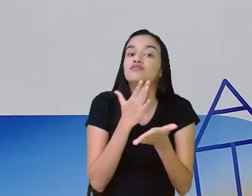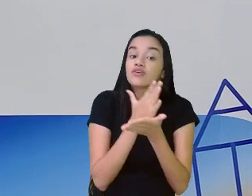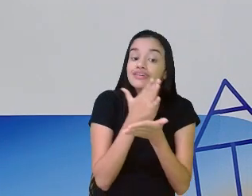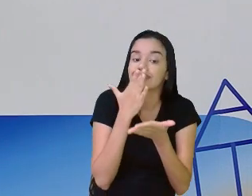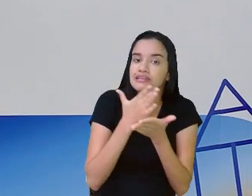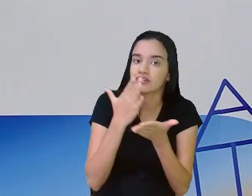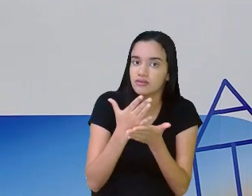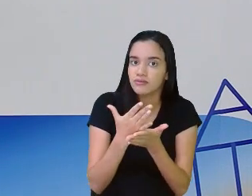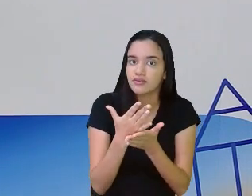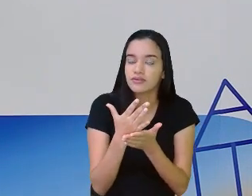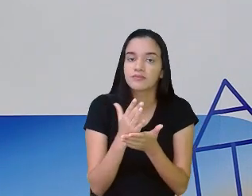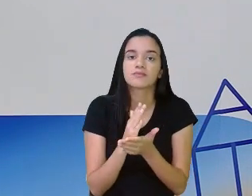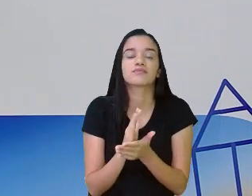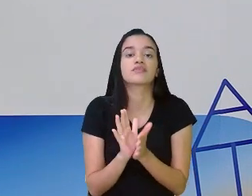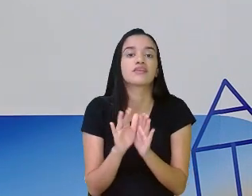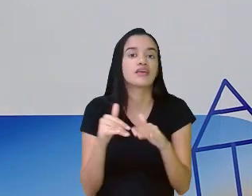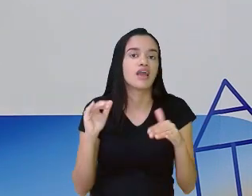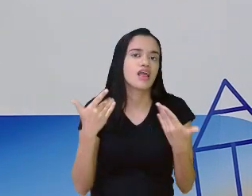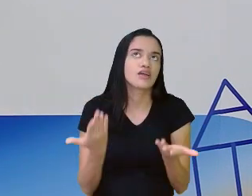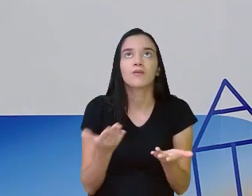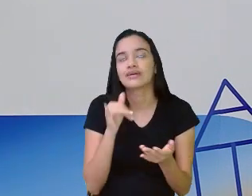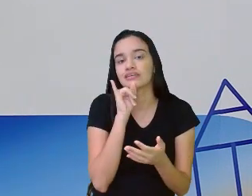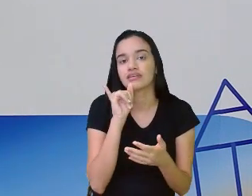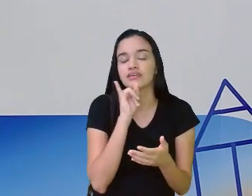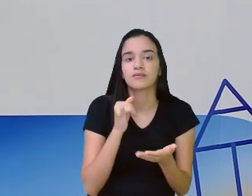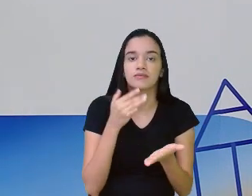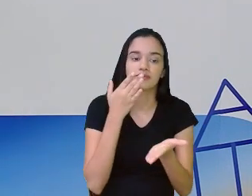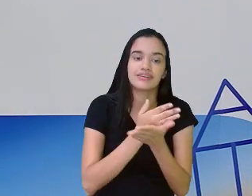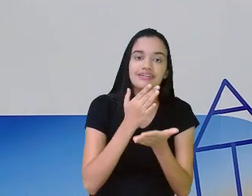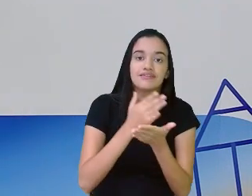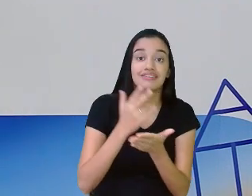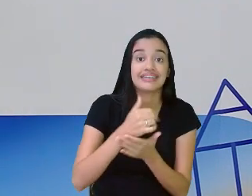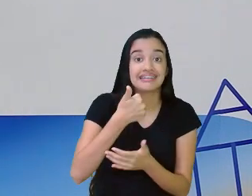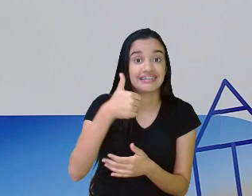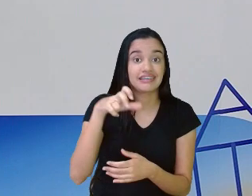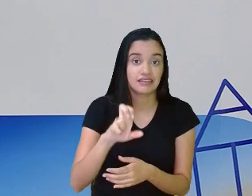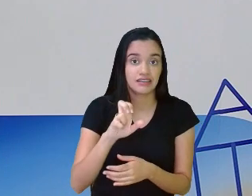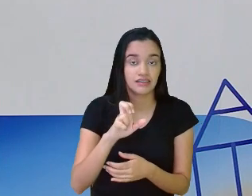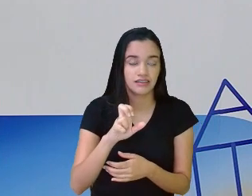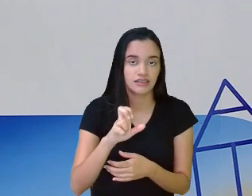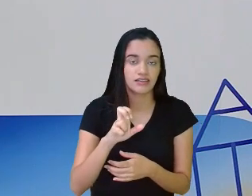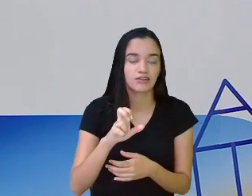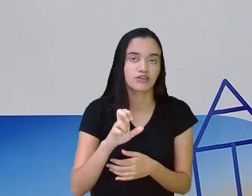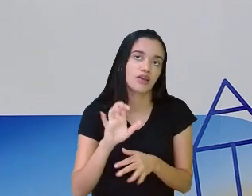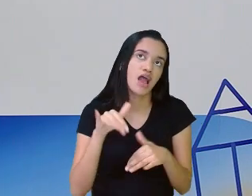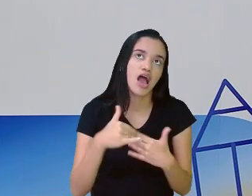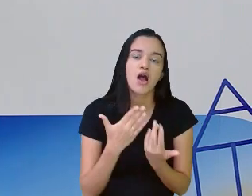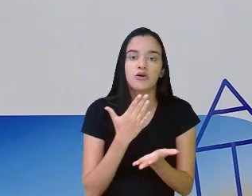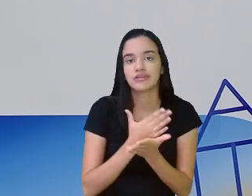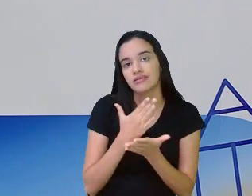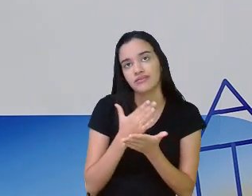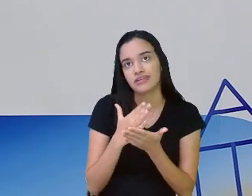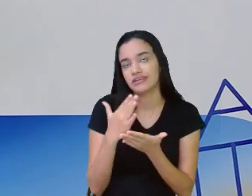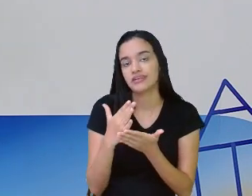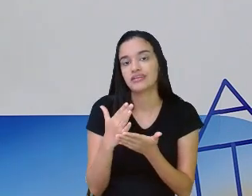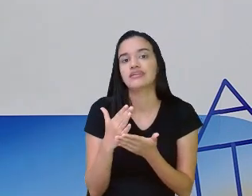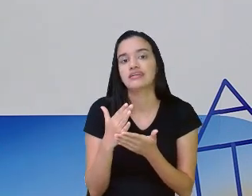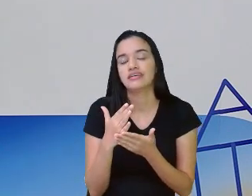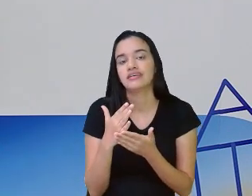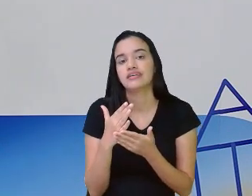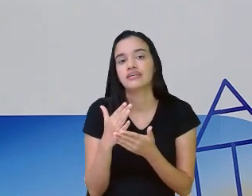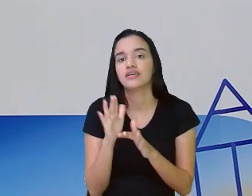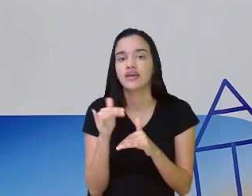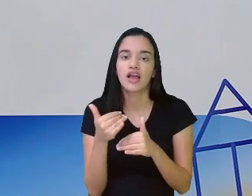dividido. Eu dividi o meu inteiro em 15. O denominador será 15. Eu dividi o meu